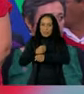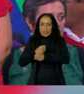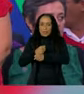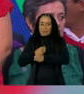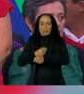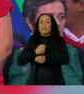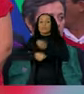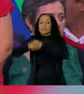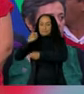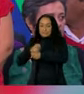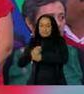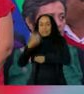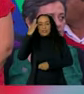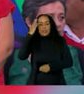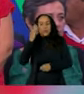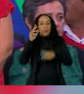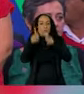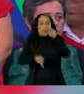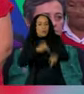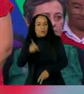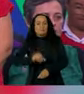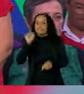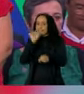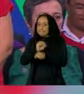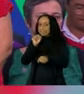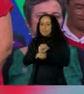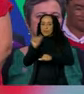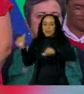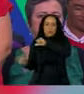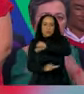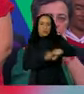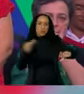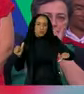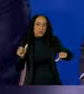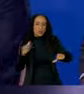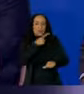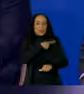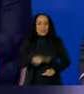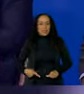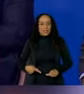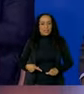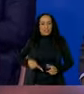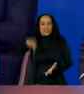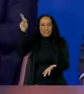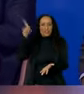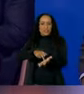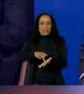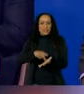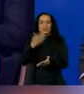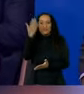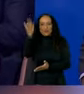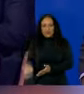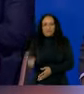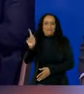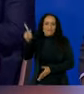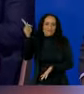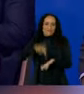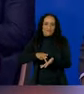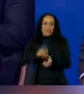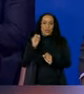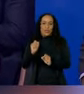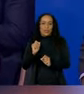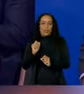atrasado, e saber o quanto que o povo estava esperando essa mudança e um presidente de fato. Você é um presidente de fato.